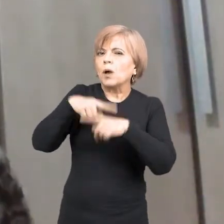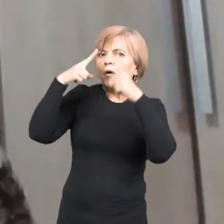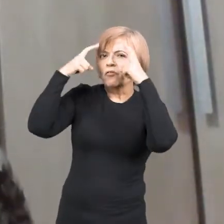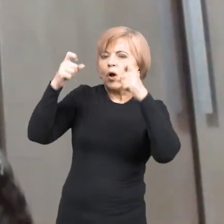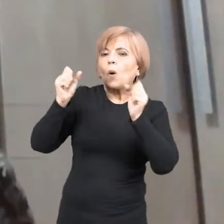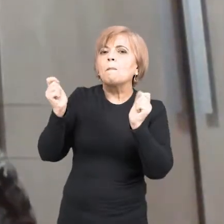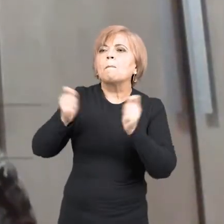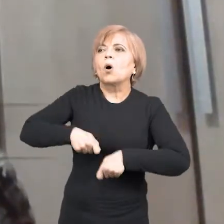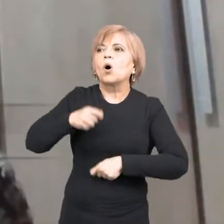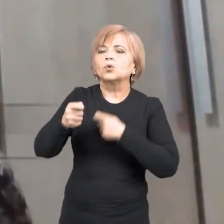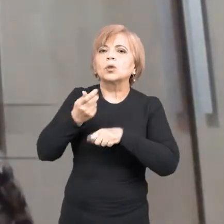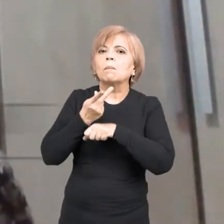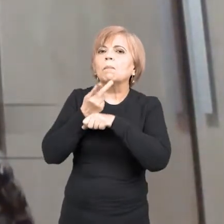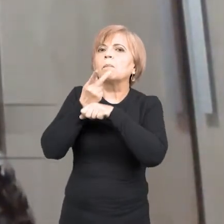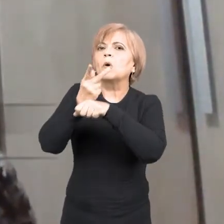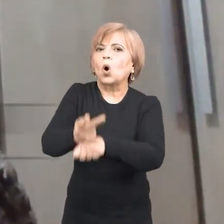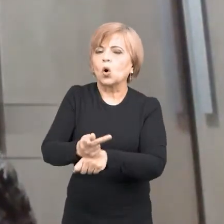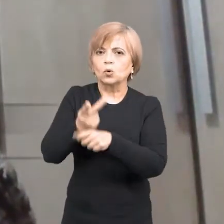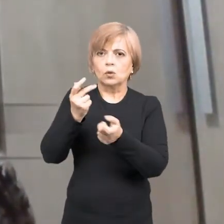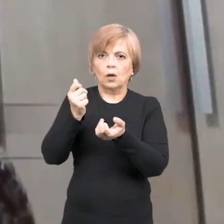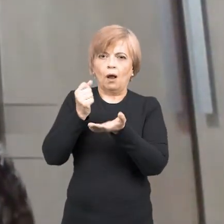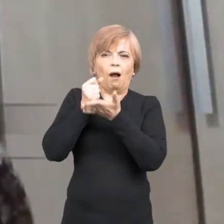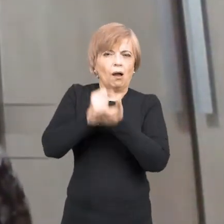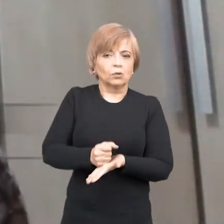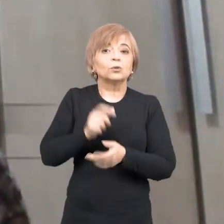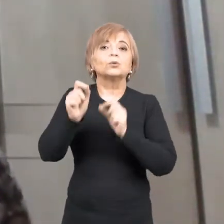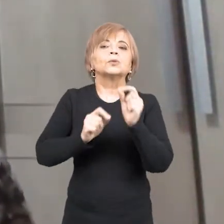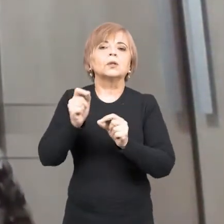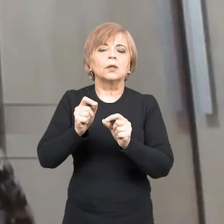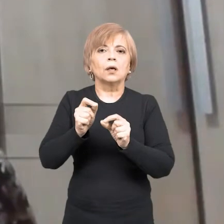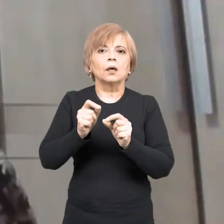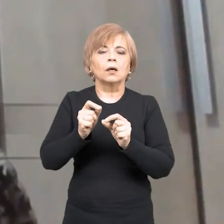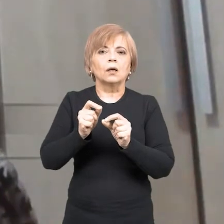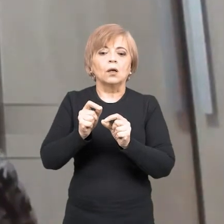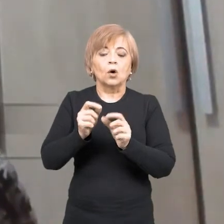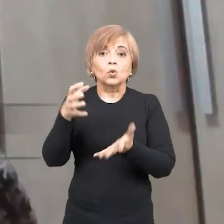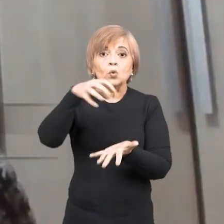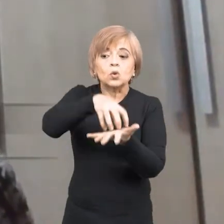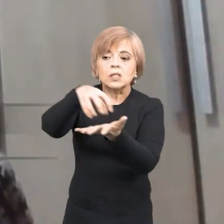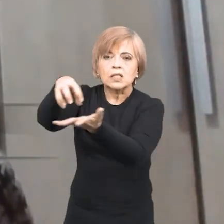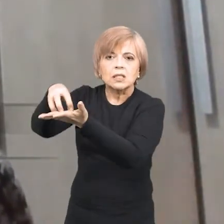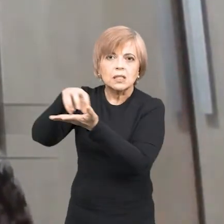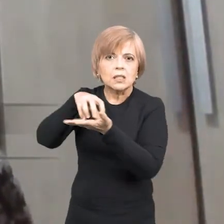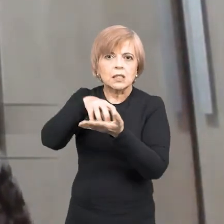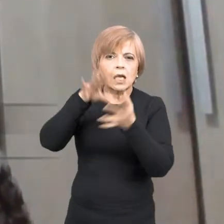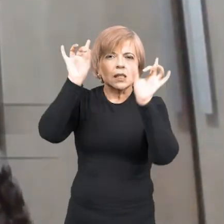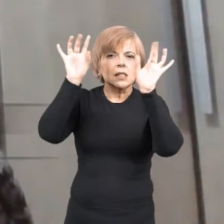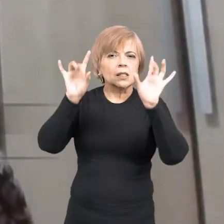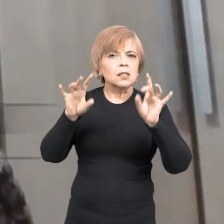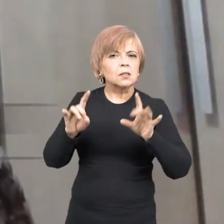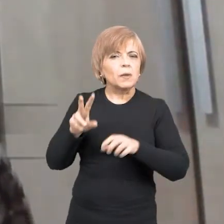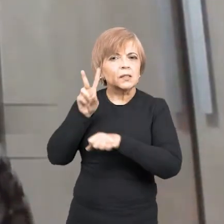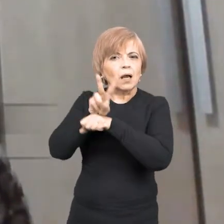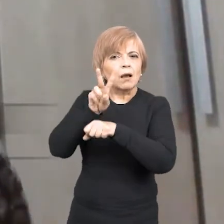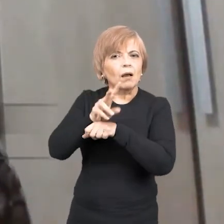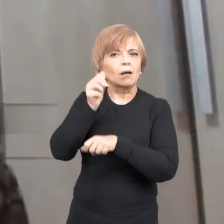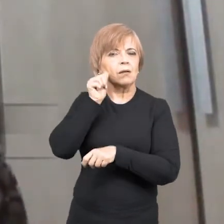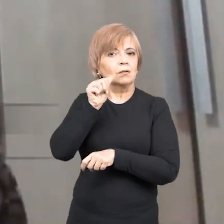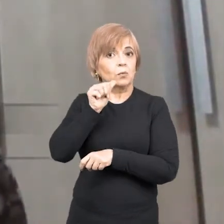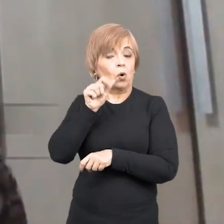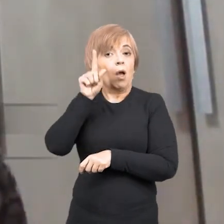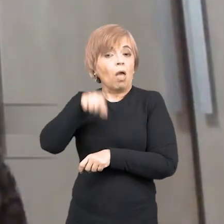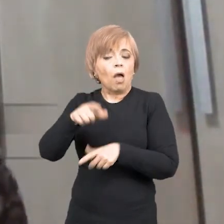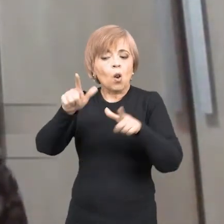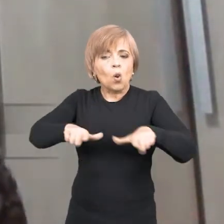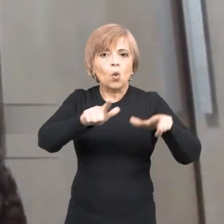elas podem também buscar apoio, buscar auxílio nos chamados centros especializados de atendimento à mulher. Tá?